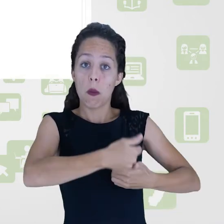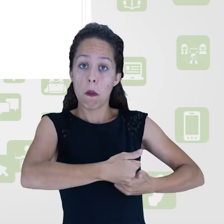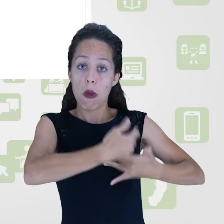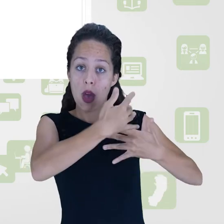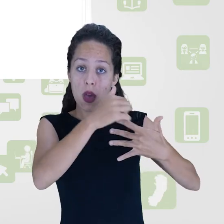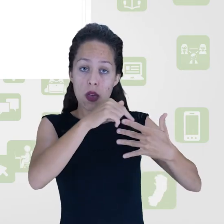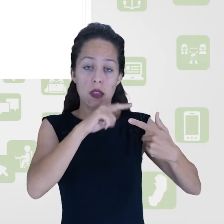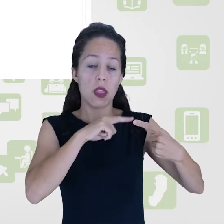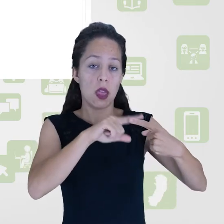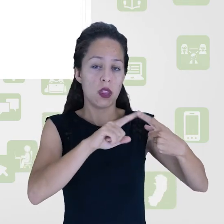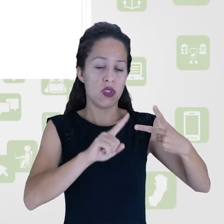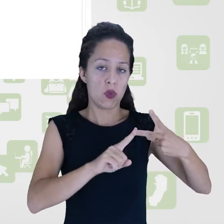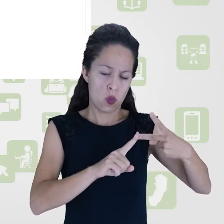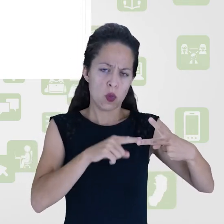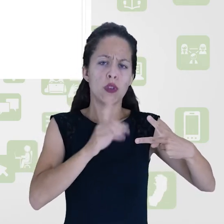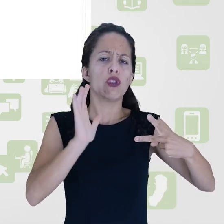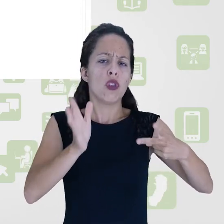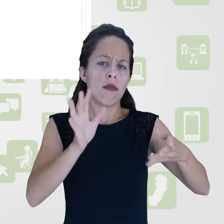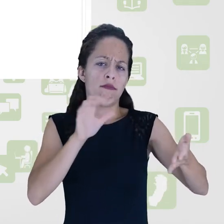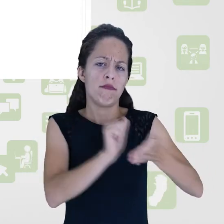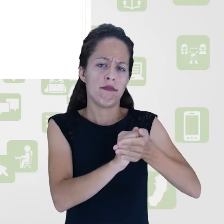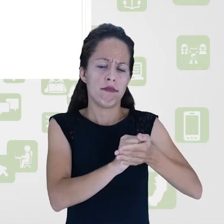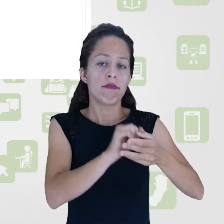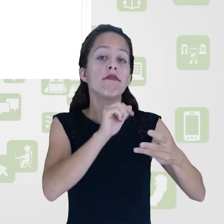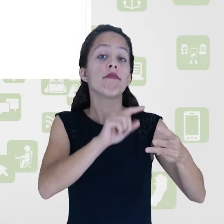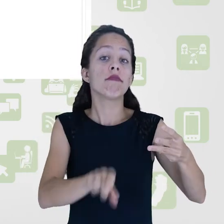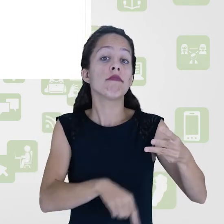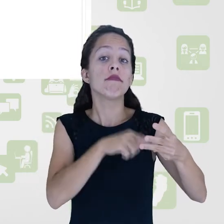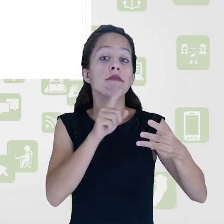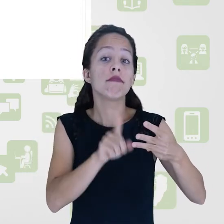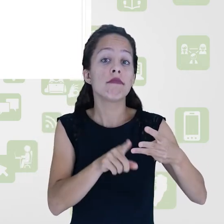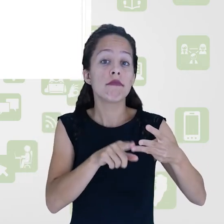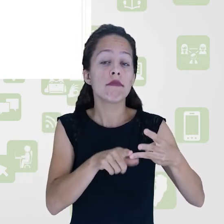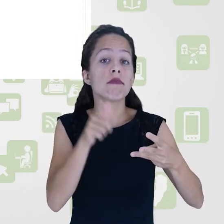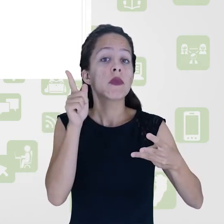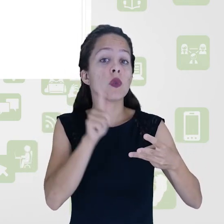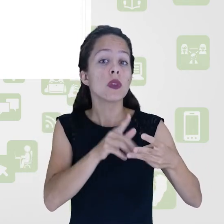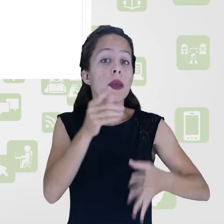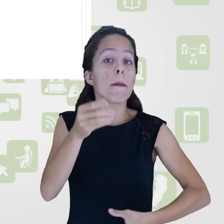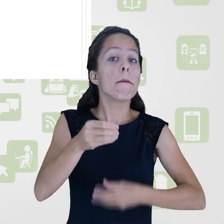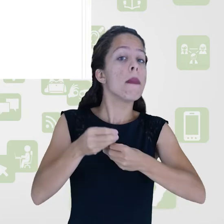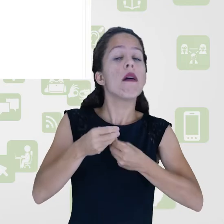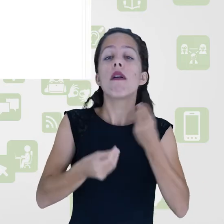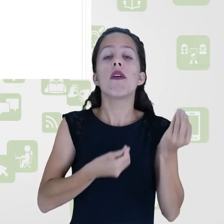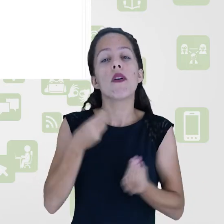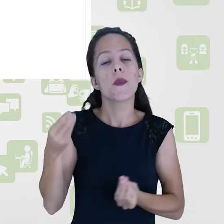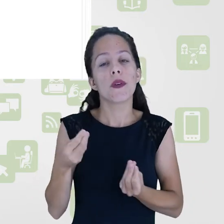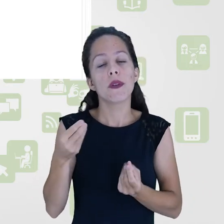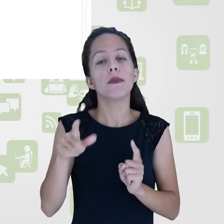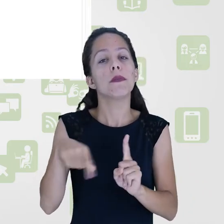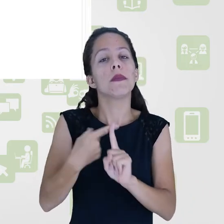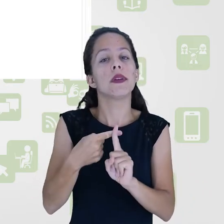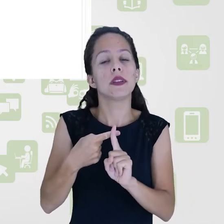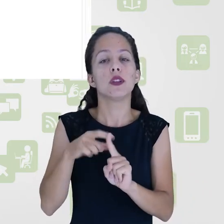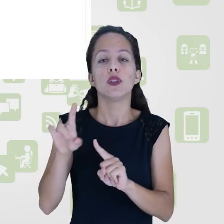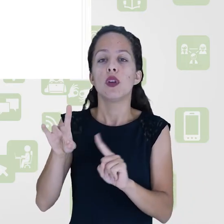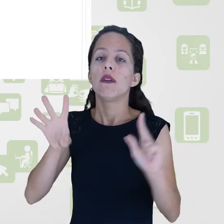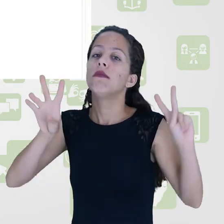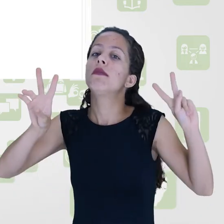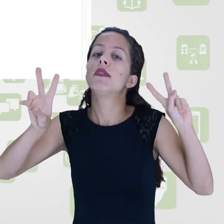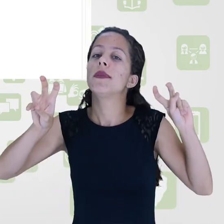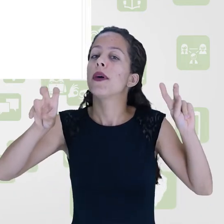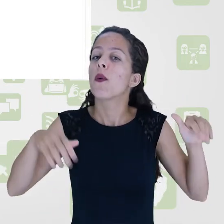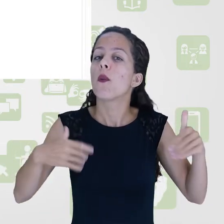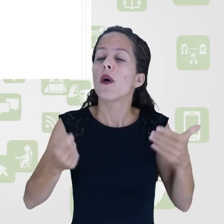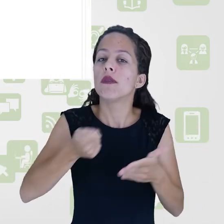aqui duas assinaturas cadastradas, e aí, para adicionar uma nova assinatura, é só eu colocar aqui